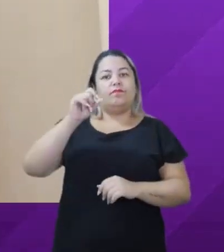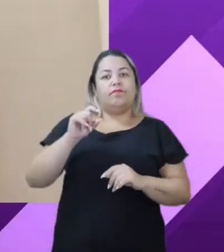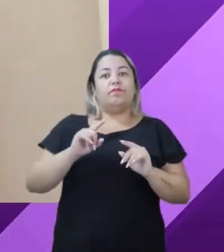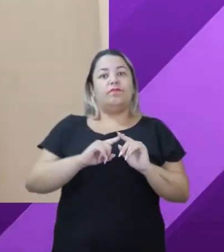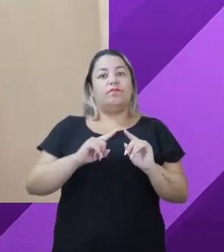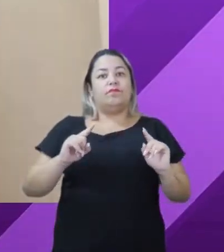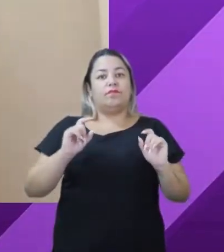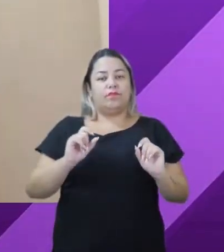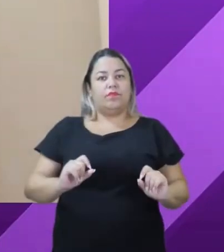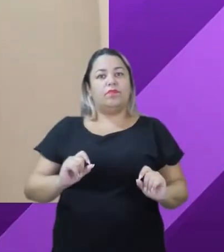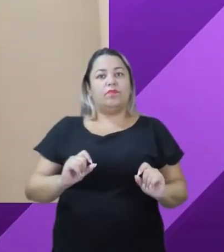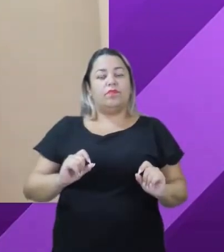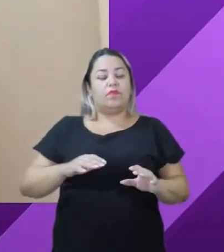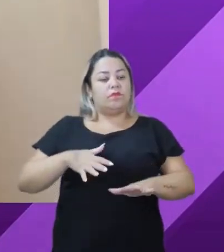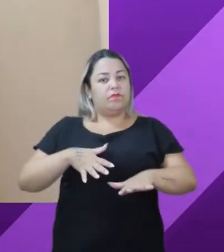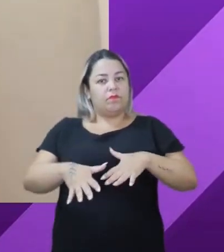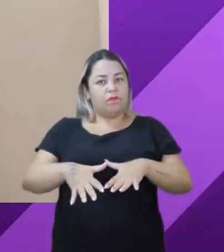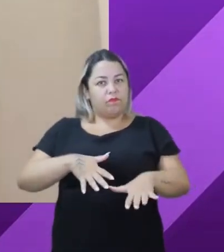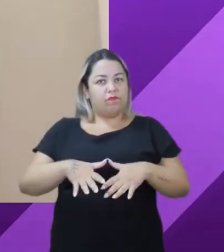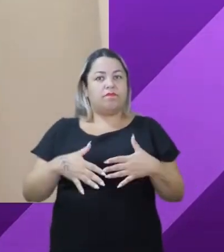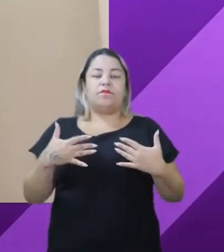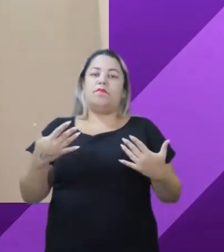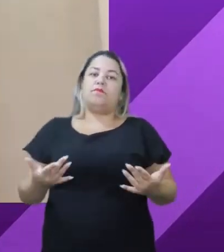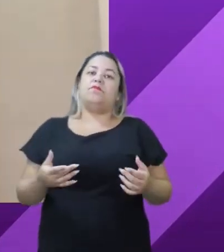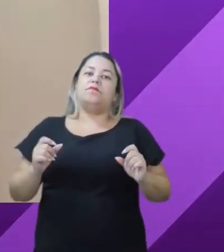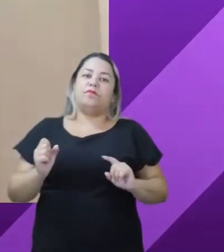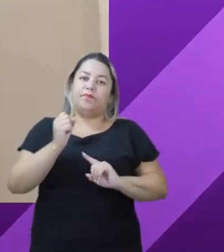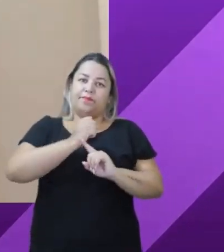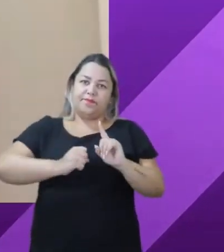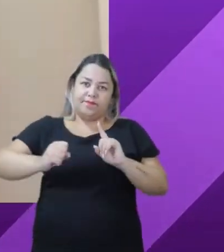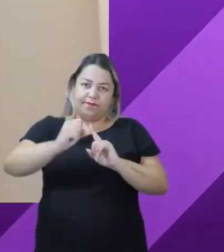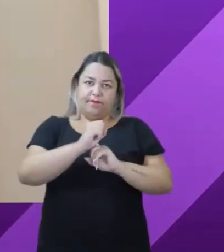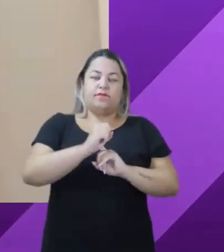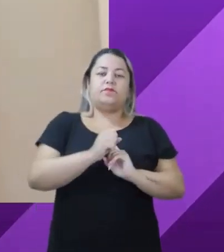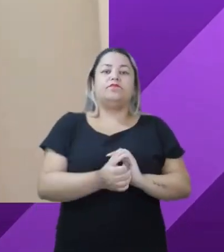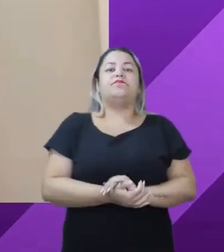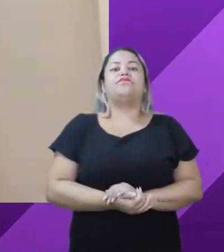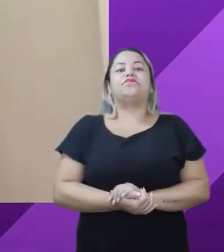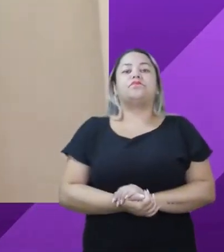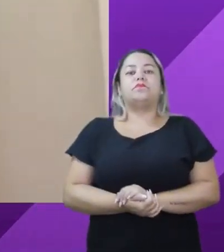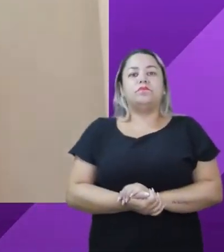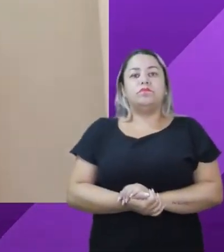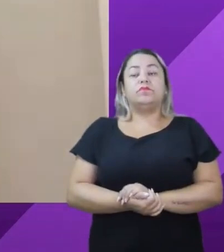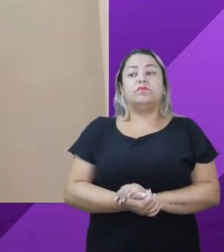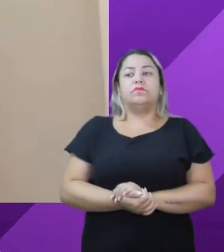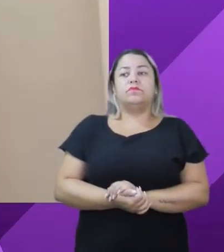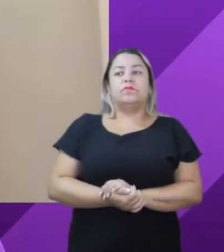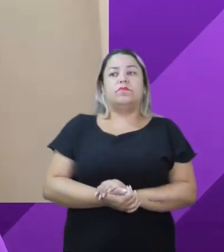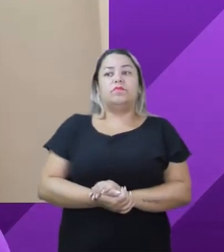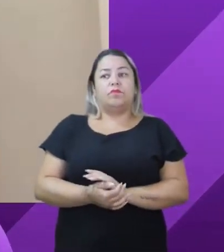mas também do ponto de vista da mobilização, enfim, né, social. E aí, para ir entrando